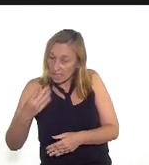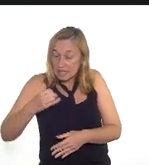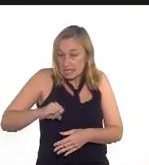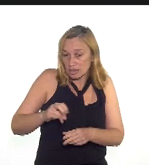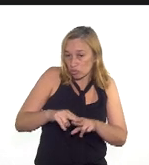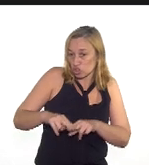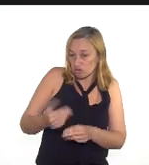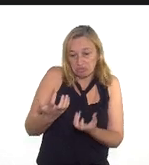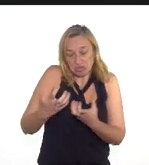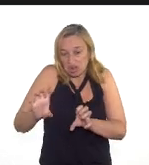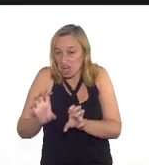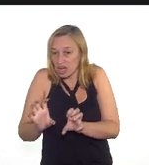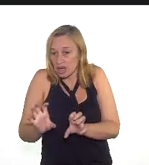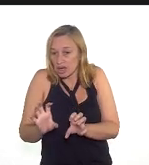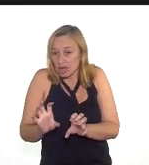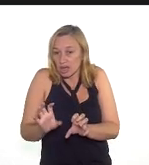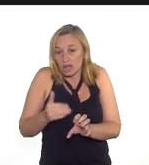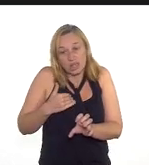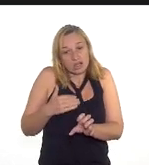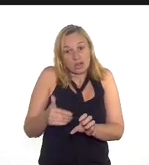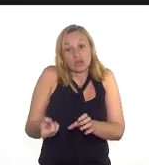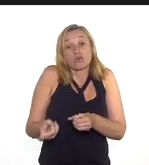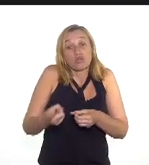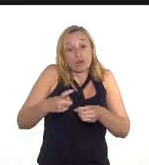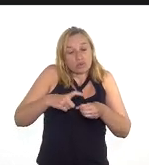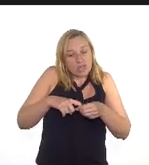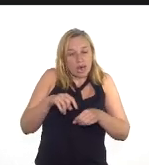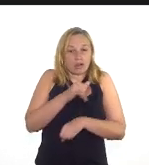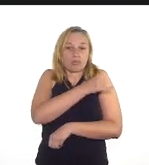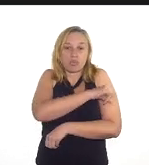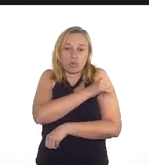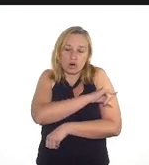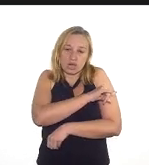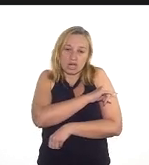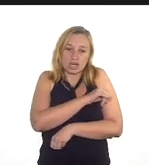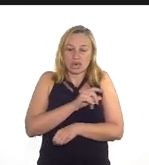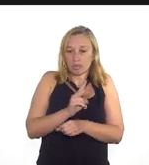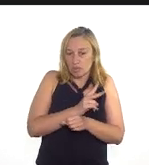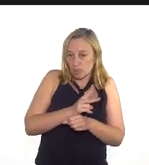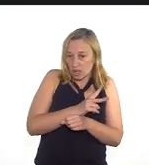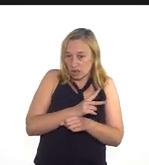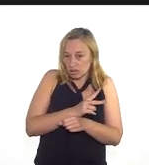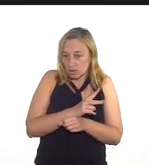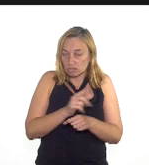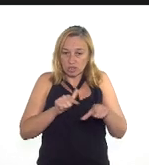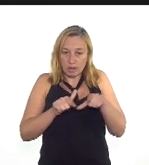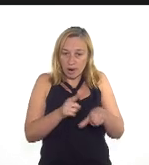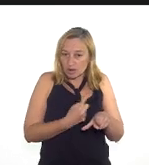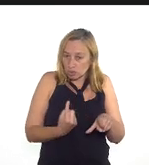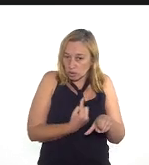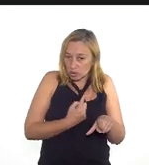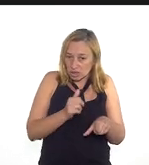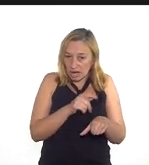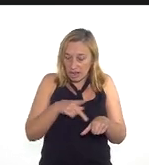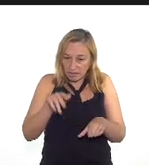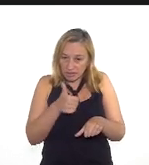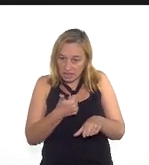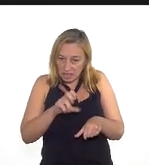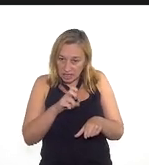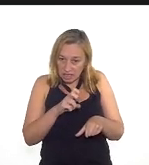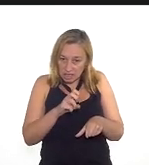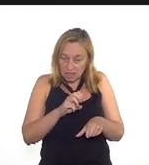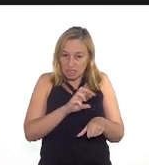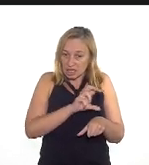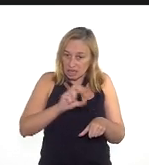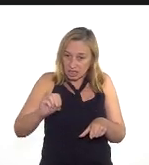motivo, falar que não quer, esse processo poderia voltar para o Rio e a Procuradoria, né, mediante um trabalho nosso da AF15, olha, não é 500 milhões...